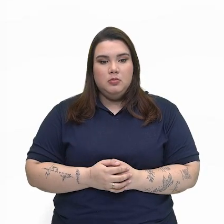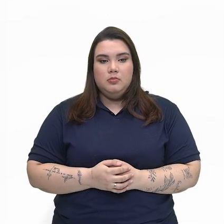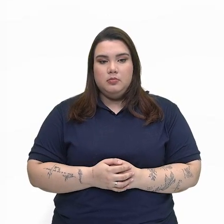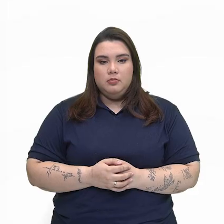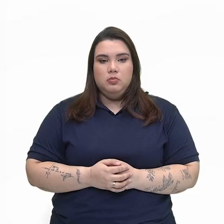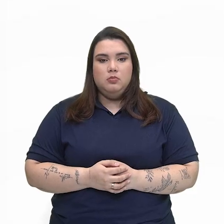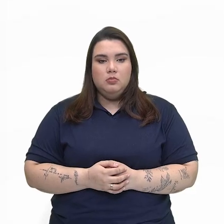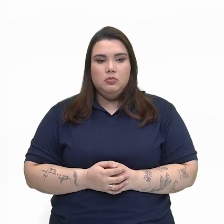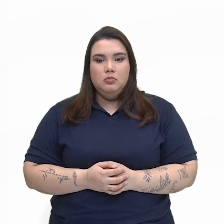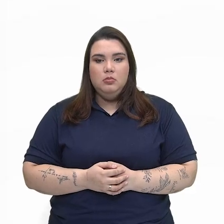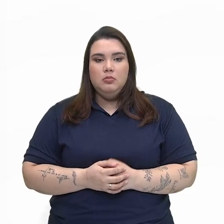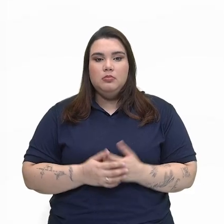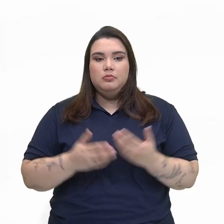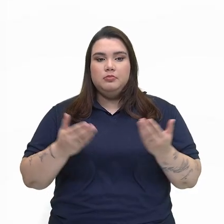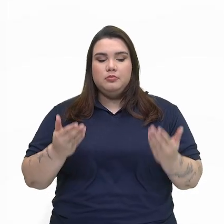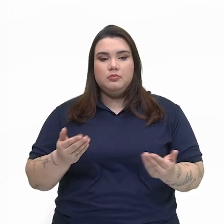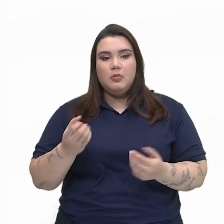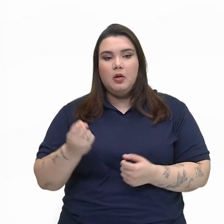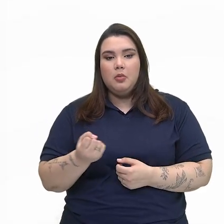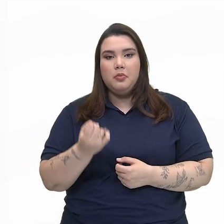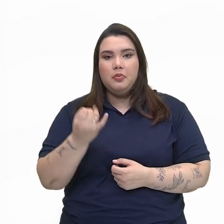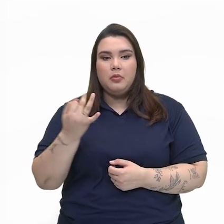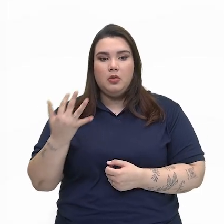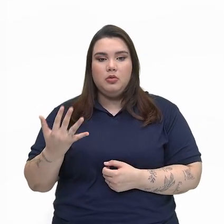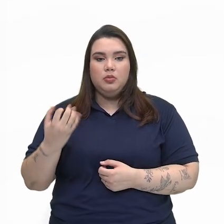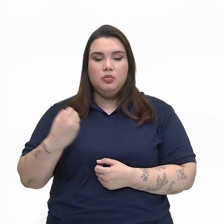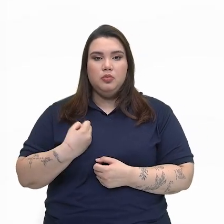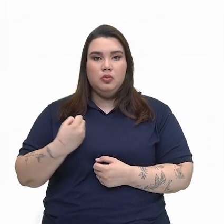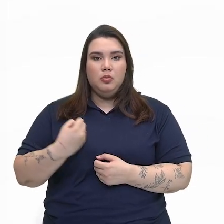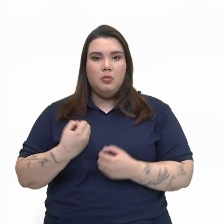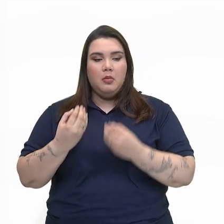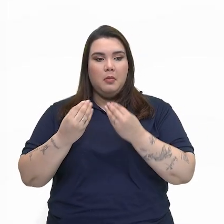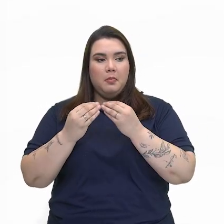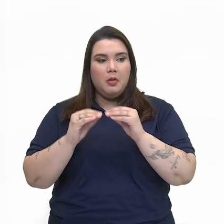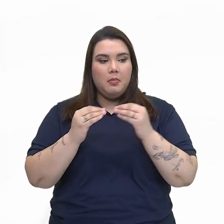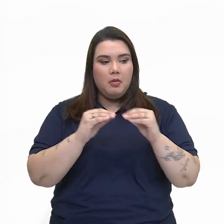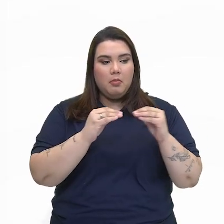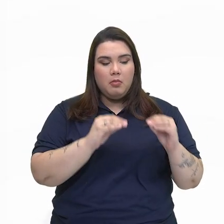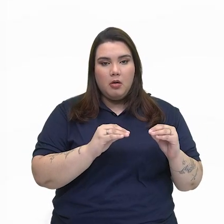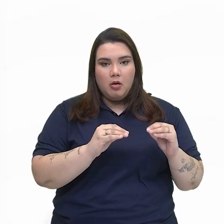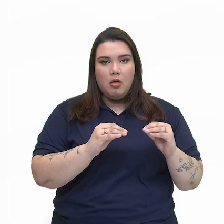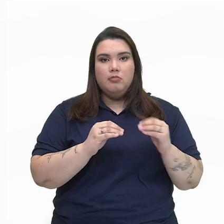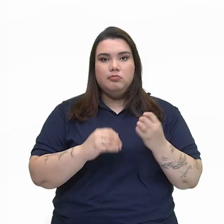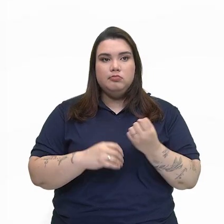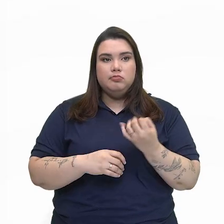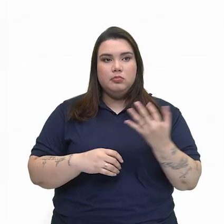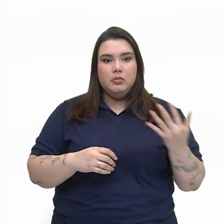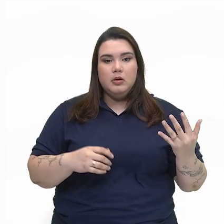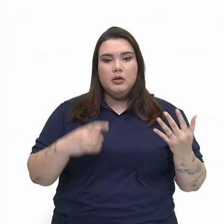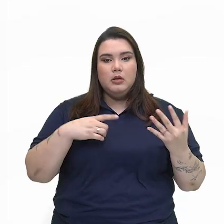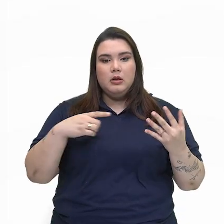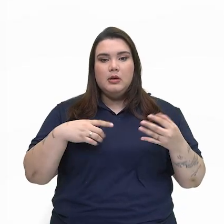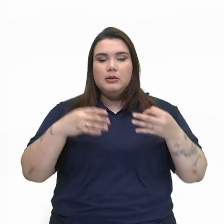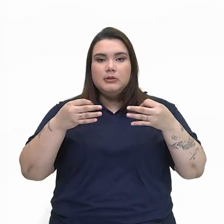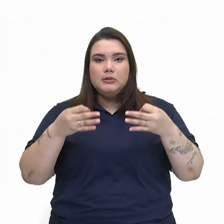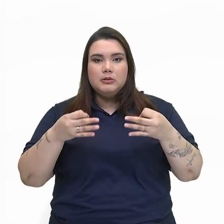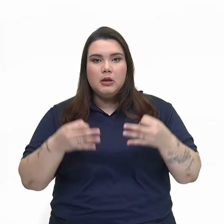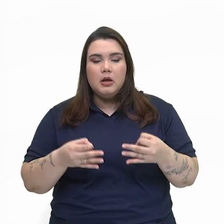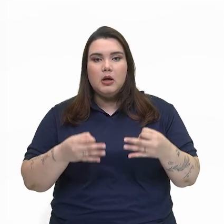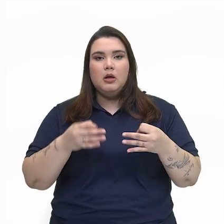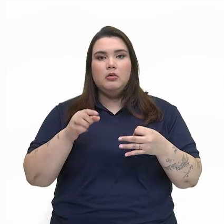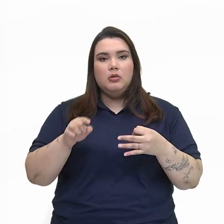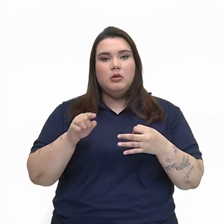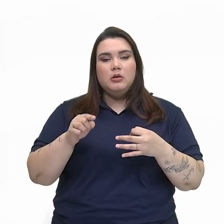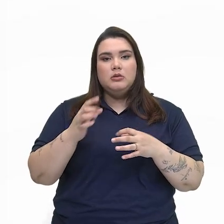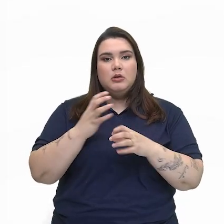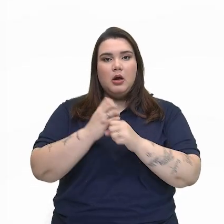pessoal? A quantidade de algarismos que eu escrevo, ela dá mais exatidão à medida física que eu